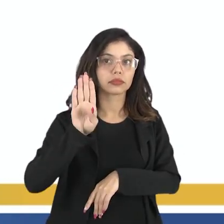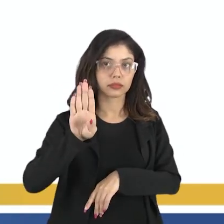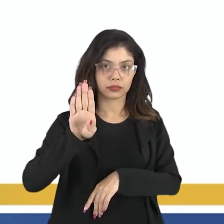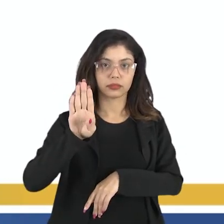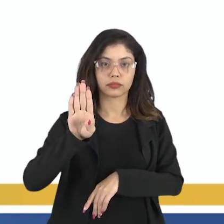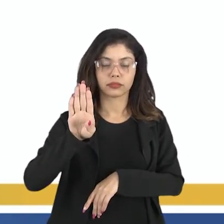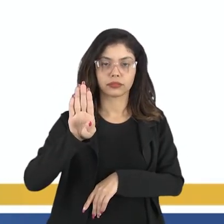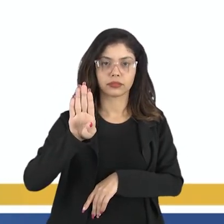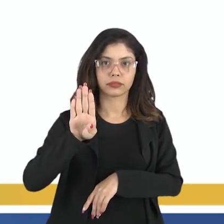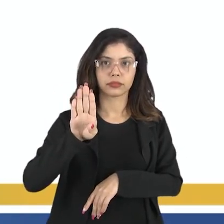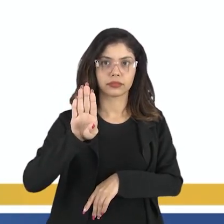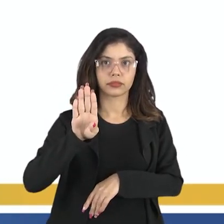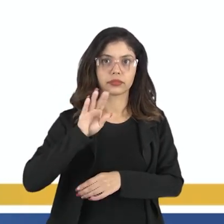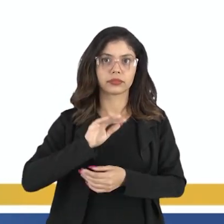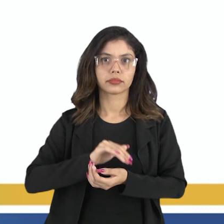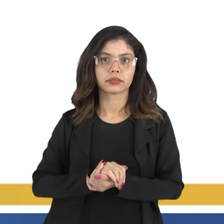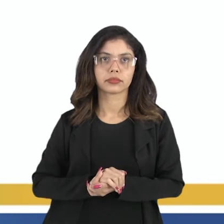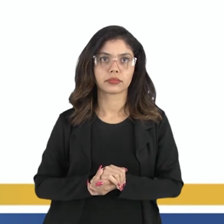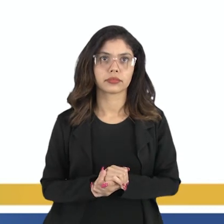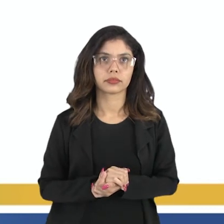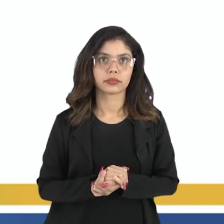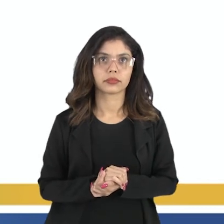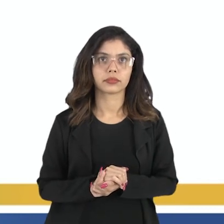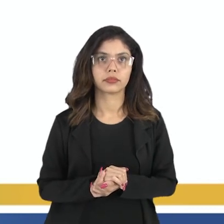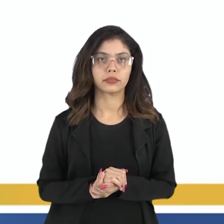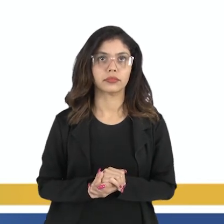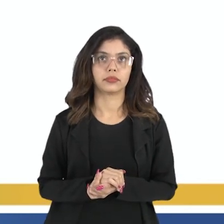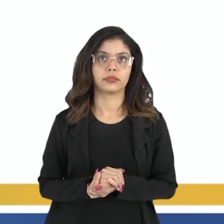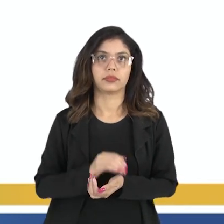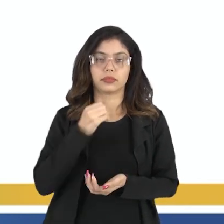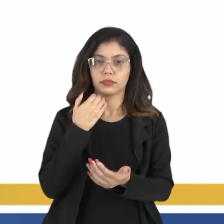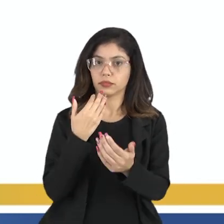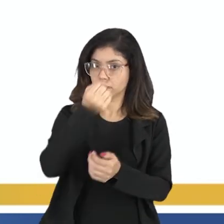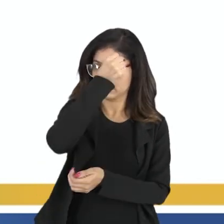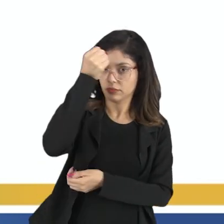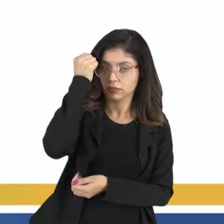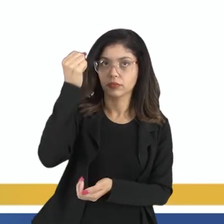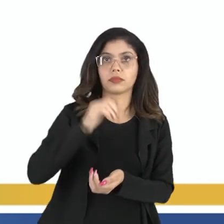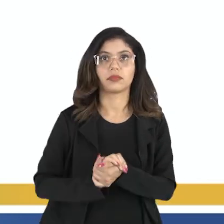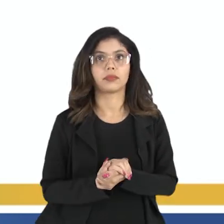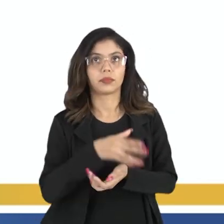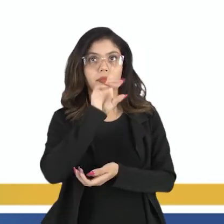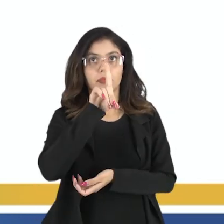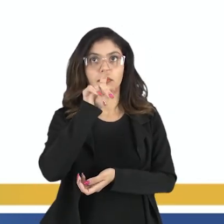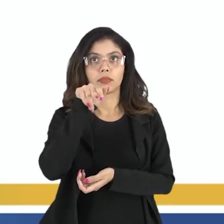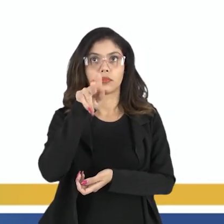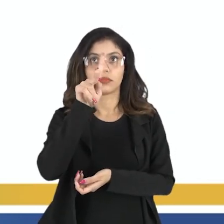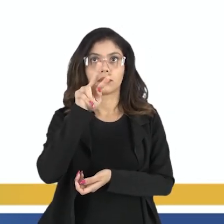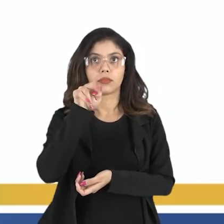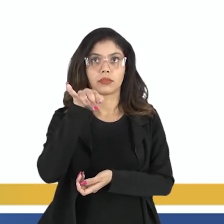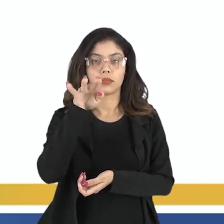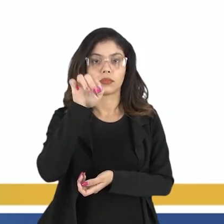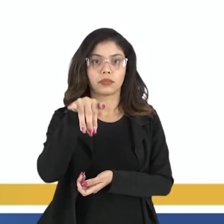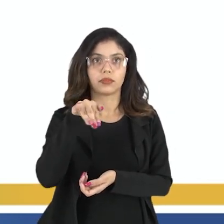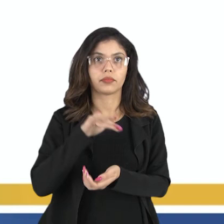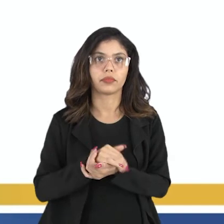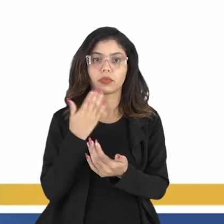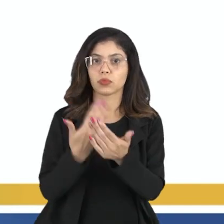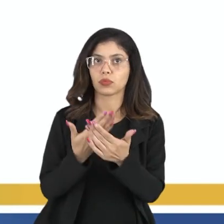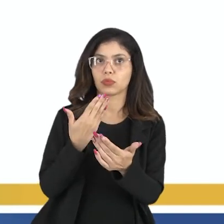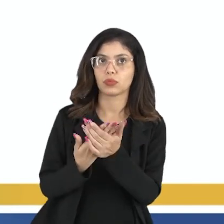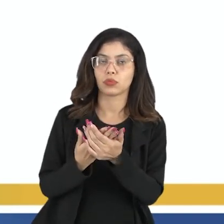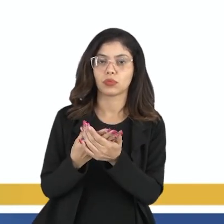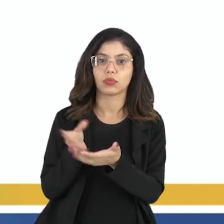em tela, na alternativa B. A sociologia para Durkheim, ela corresponde ao estudo dos